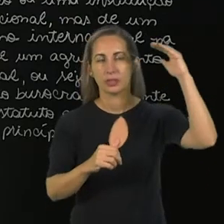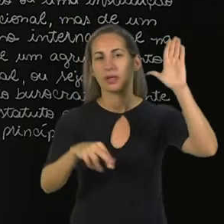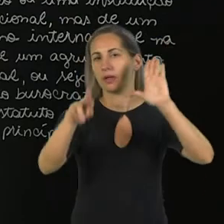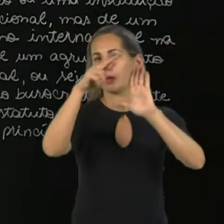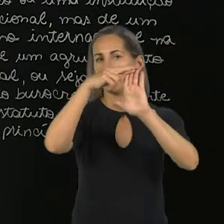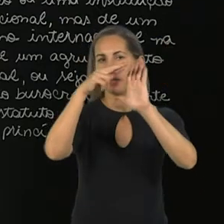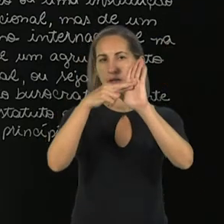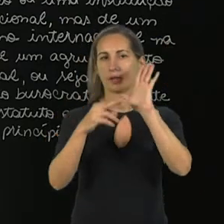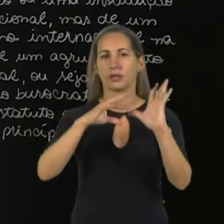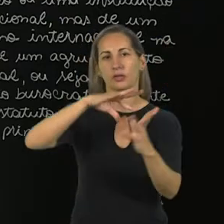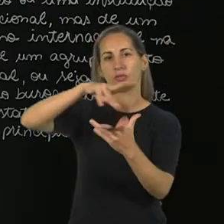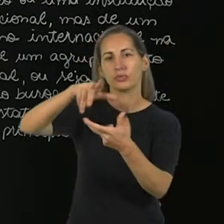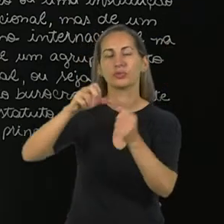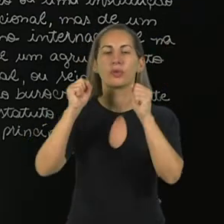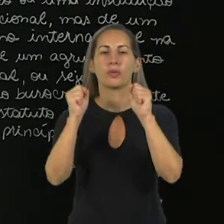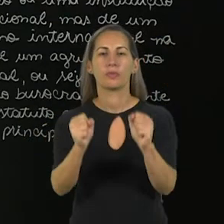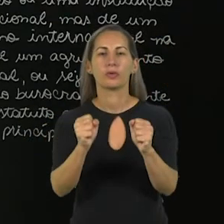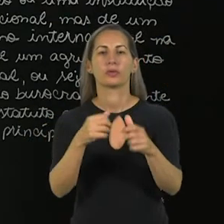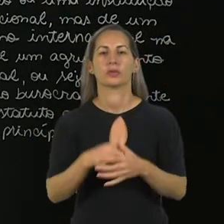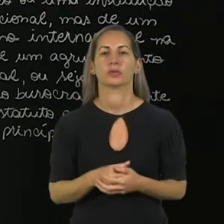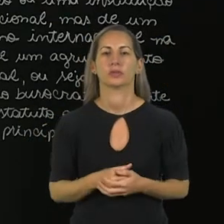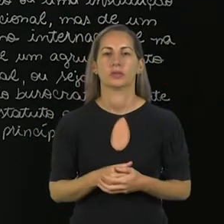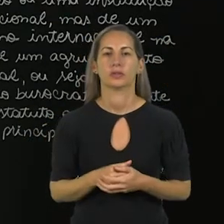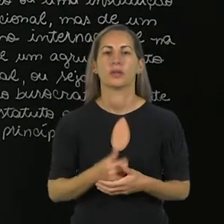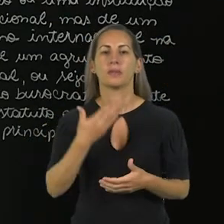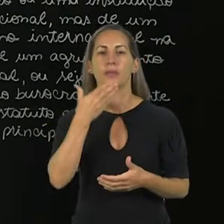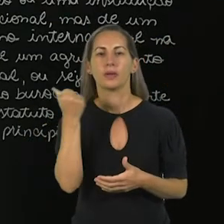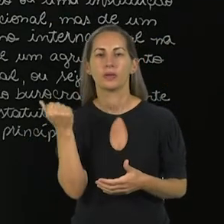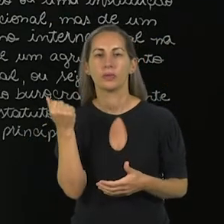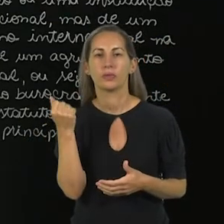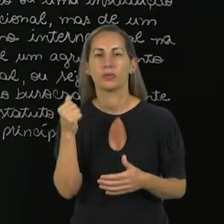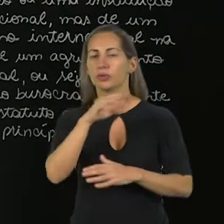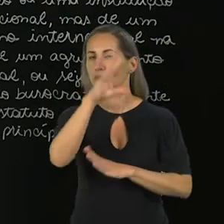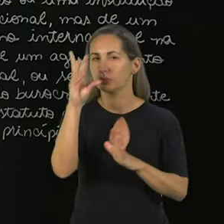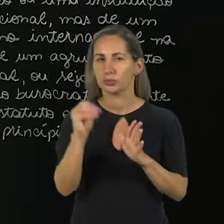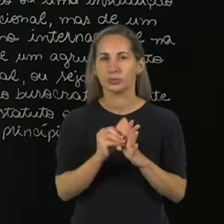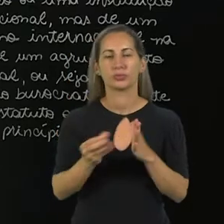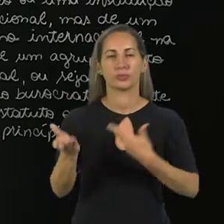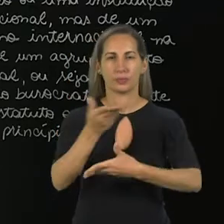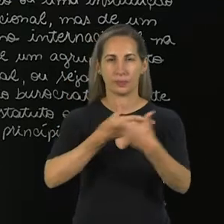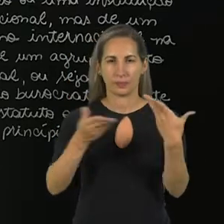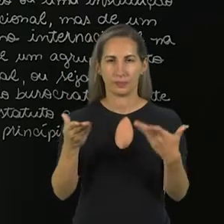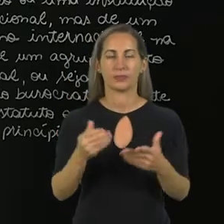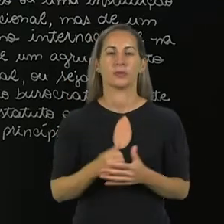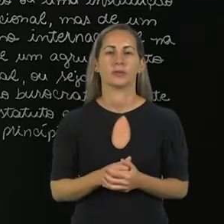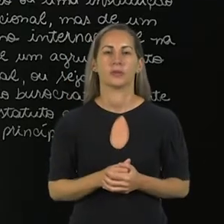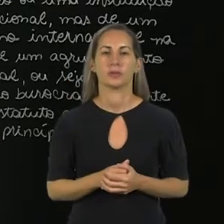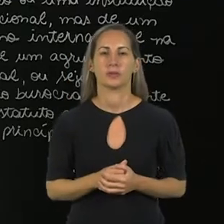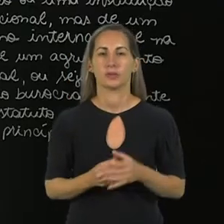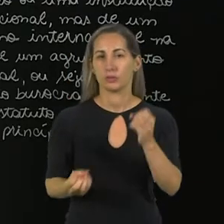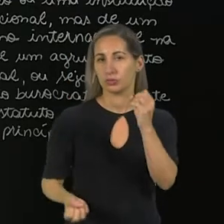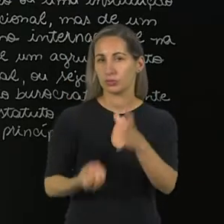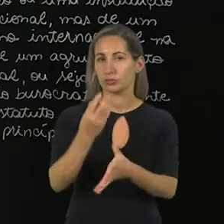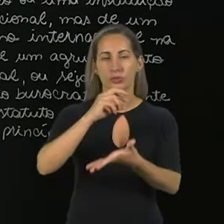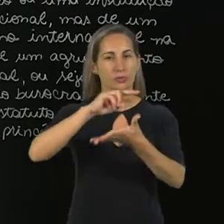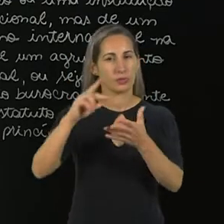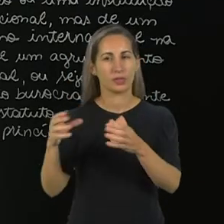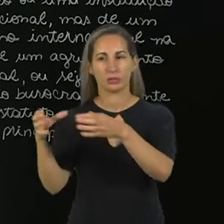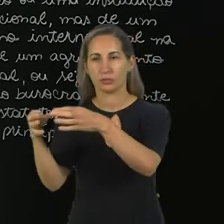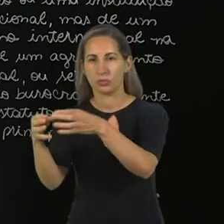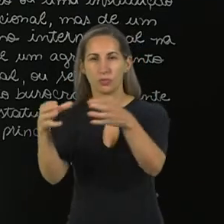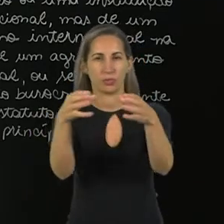regras em conjunto para que possam ser melhor para todo mundo. Dessa maneira, então, surgem diversos